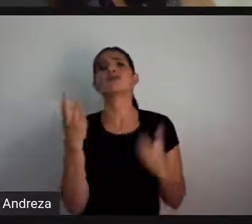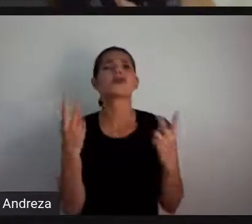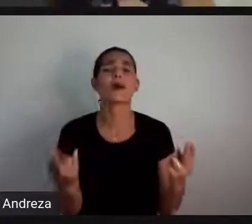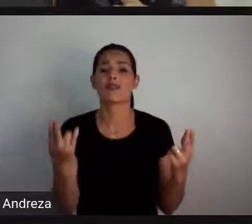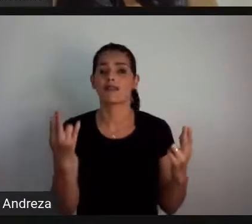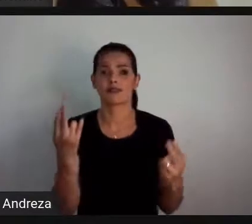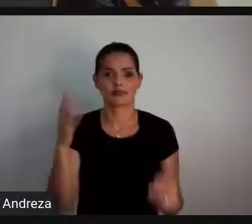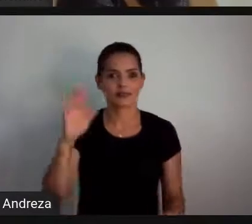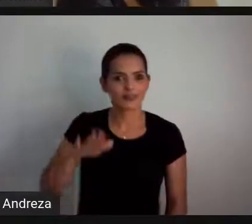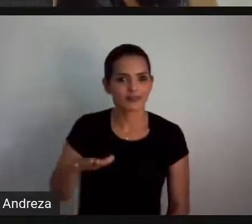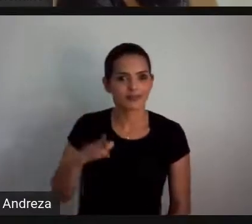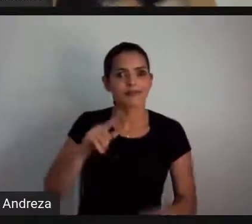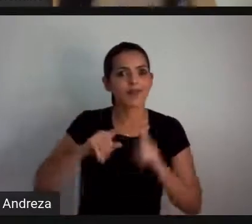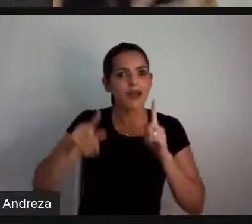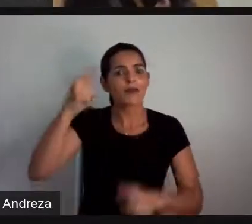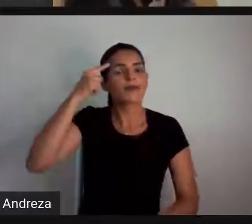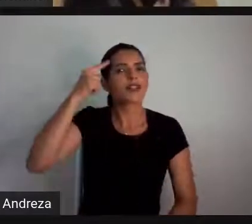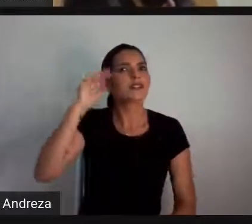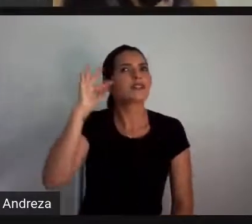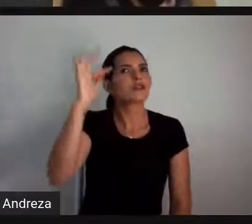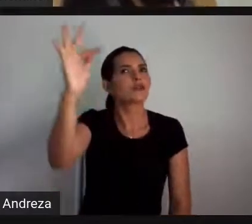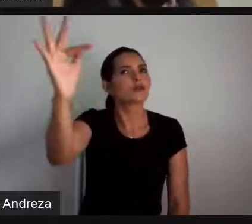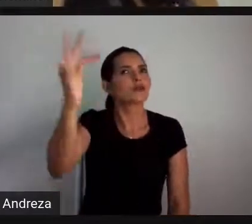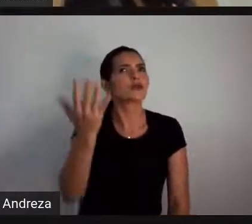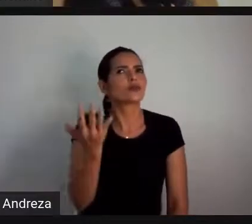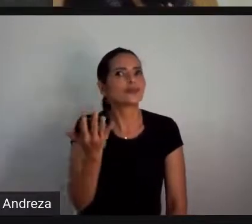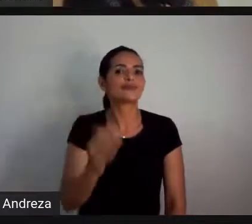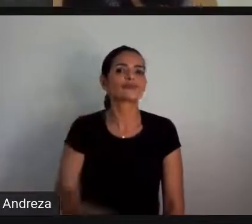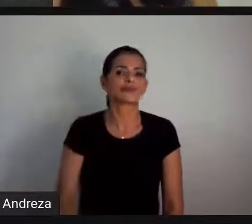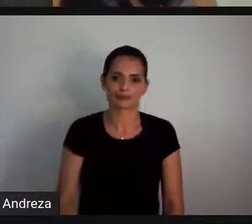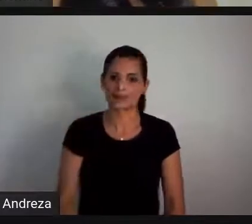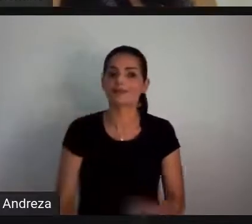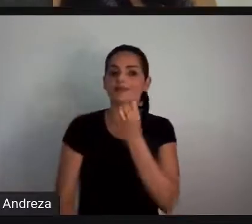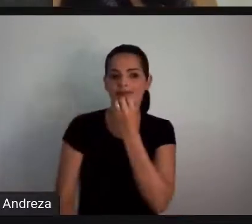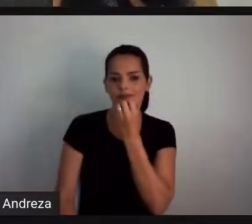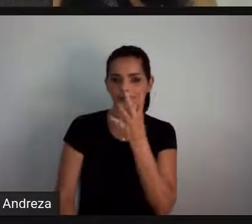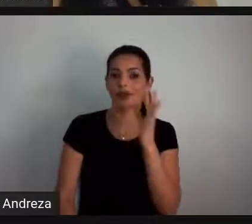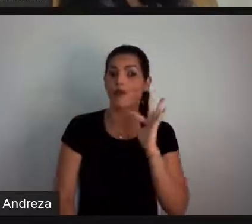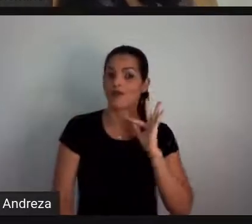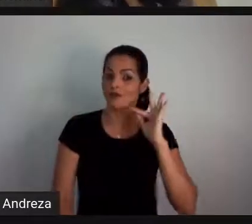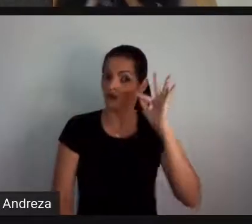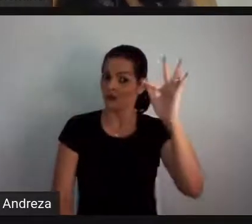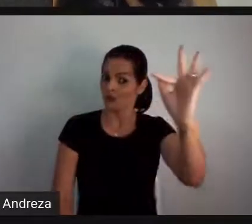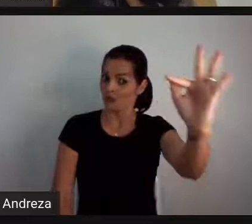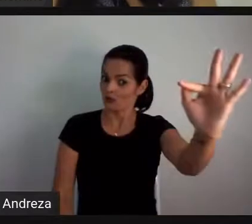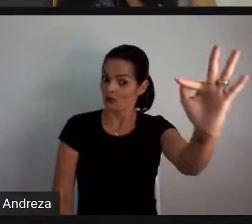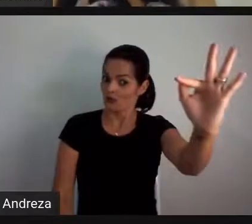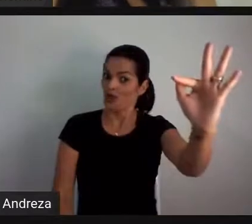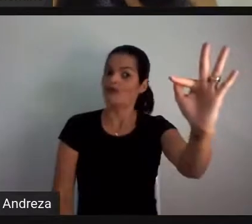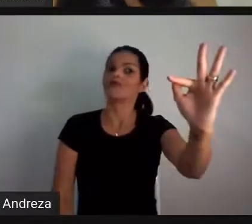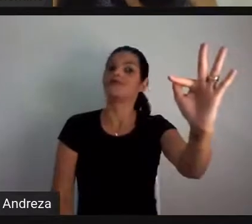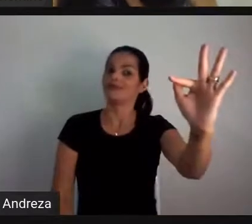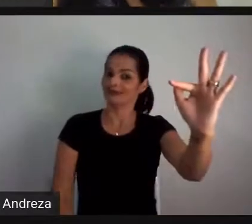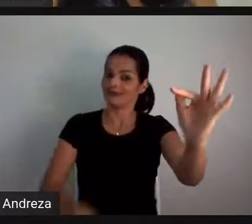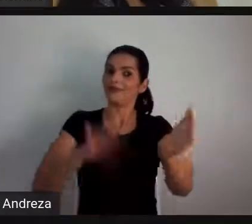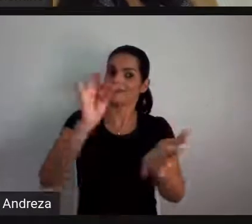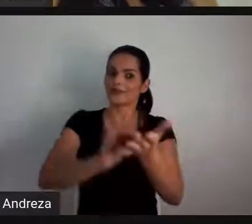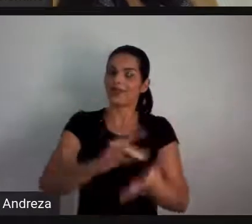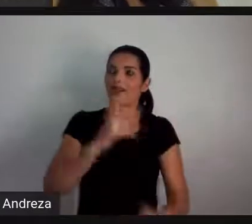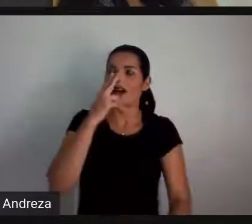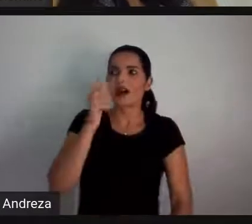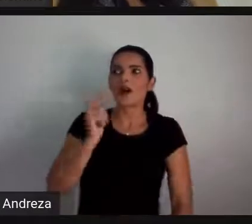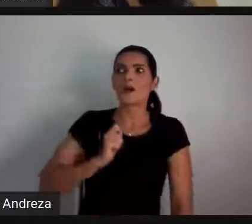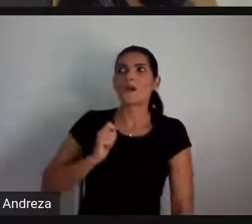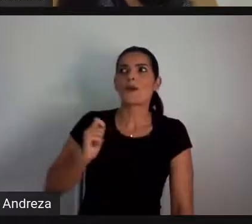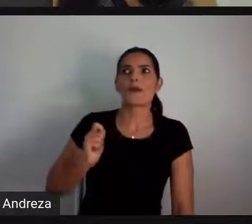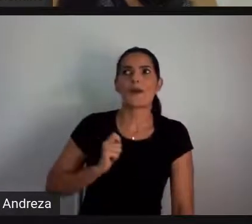mas eu também preciso cuidar do meu futuro. É bom também quando a gente chega lá no futuro, o futuro chega, né? E a gente Sim. fala, ainda bem que eu tinha guardado esse